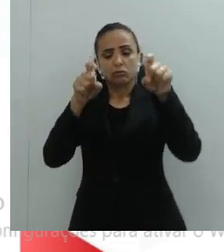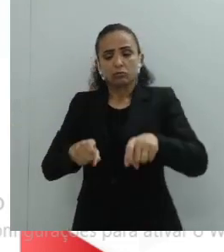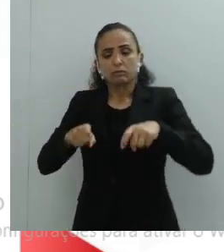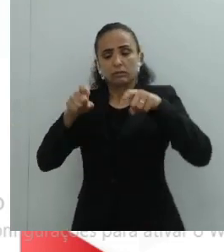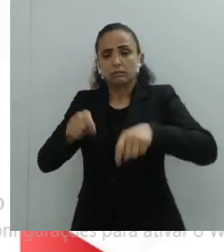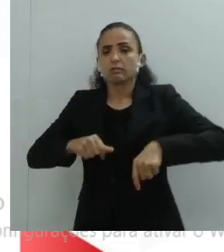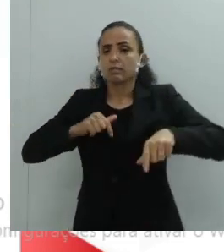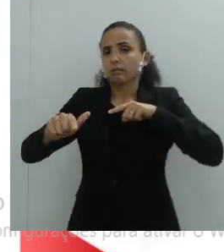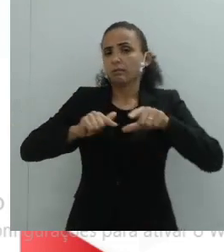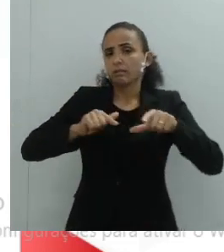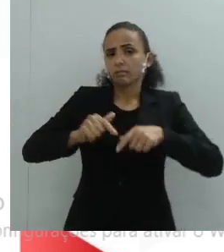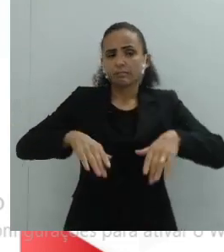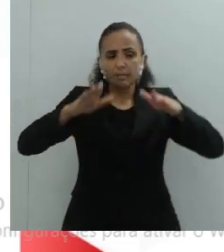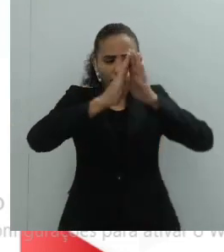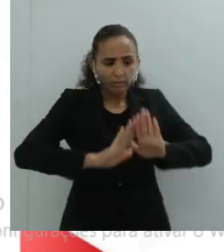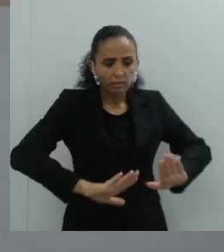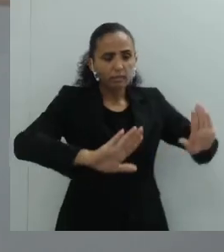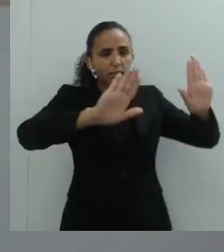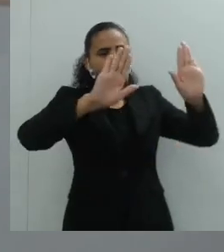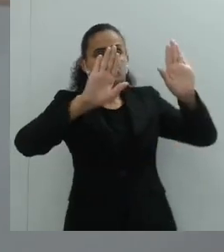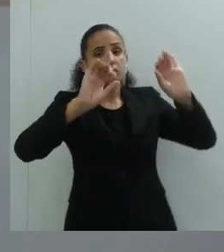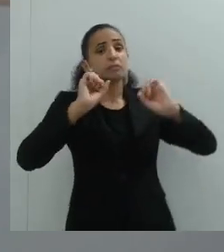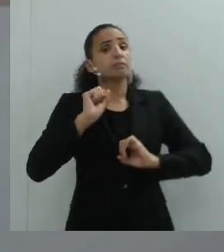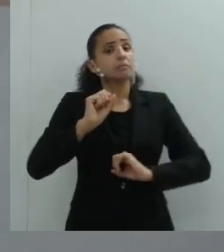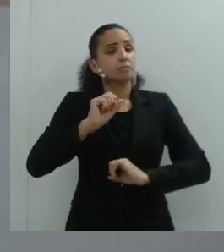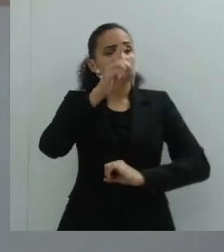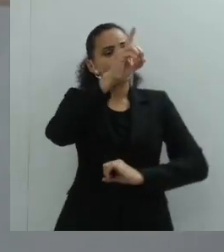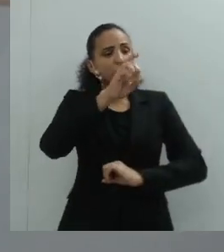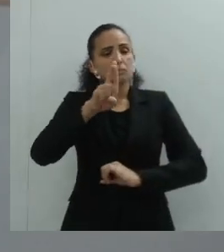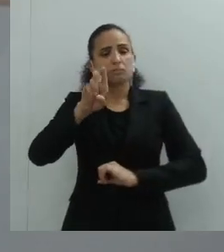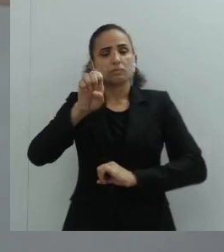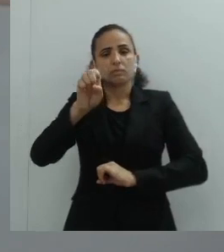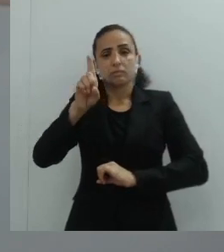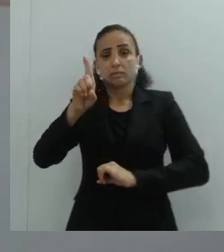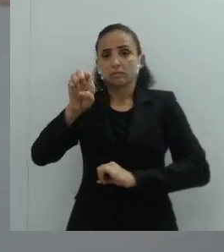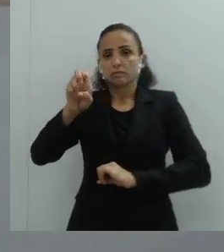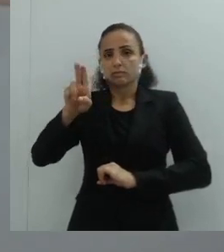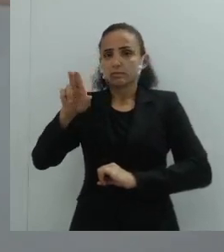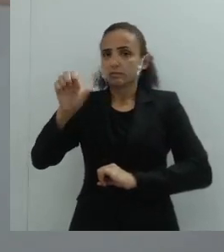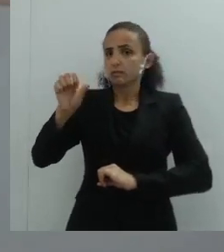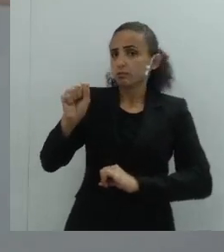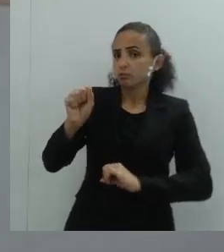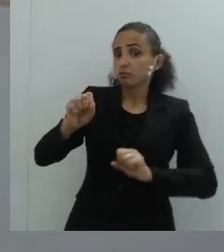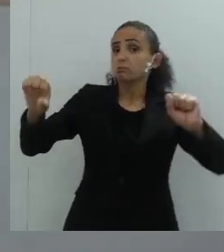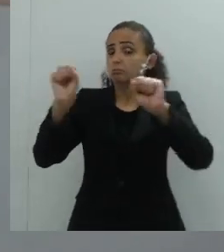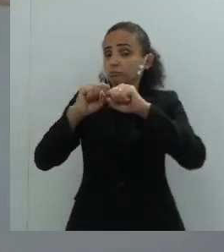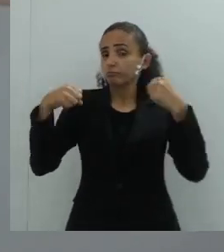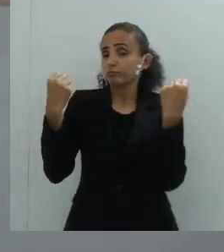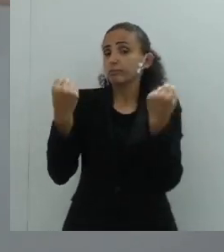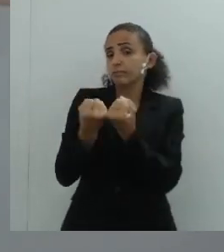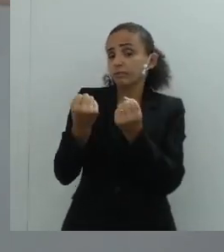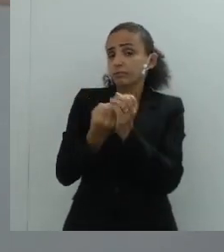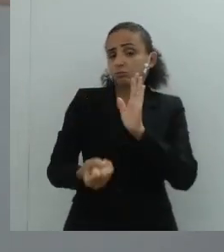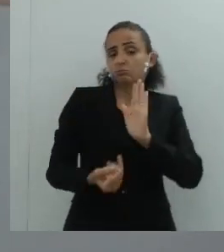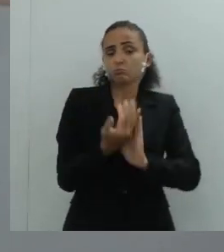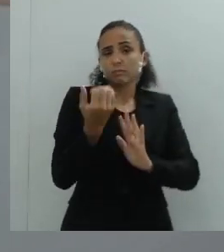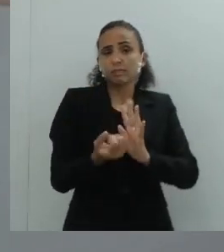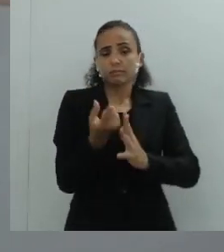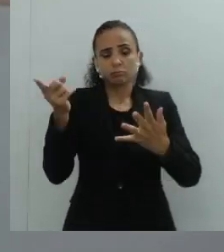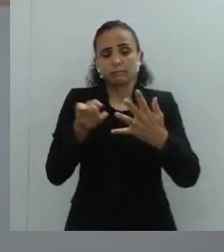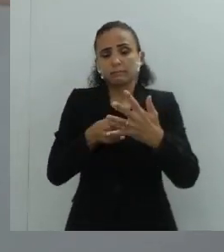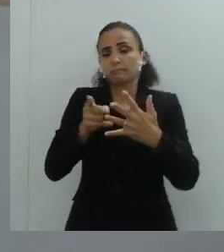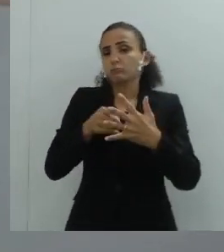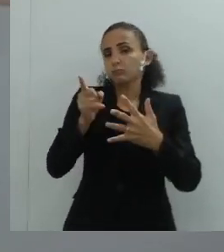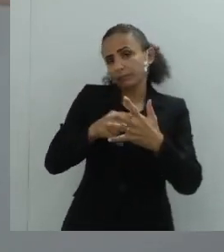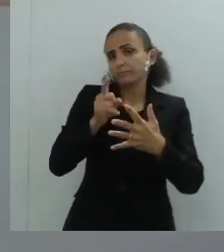dos rituais aos seus deuses. Então os maias, né, assim como qualquer outra sociedade, né, criaram os calendários, né,